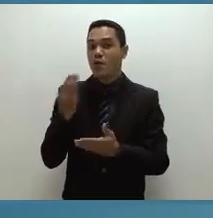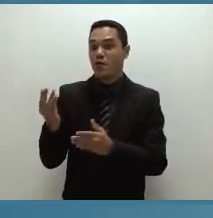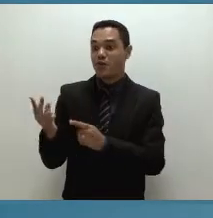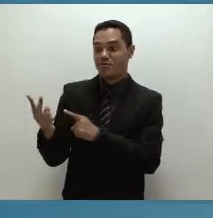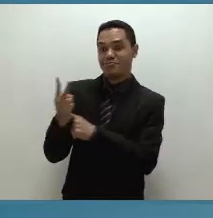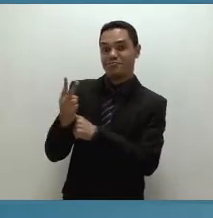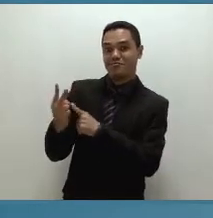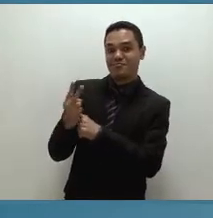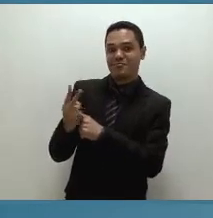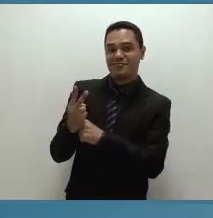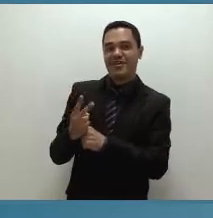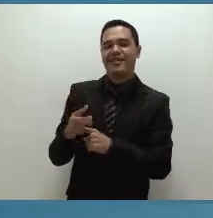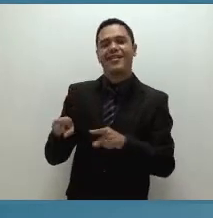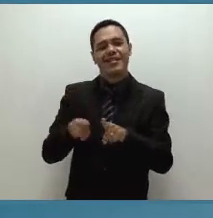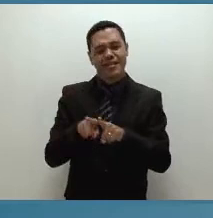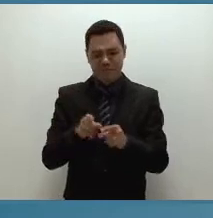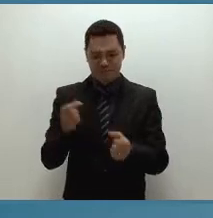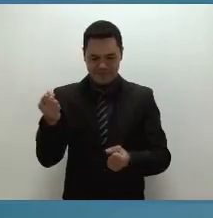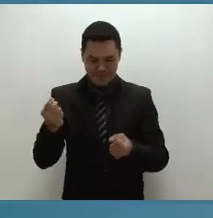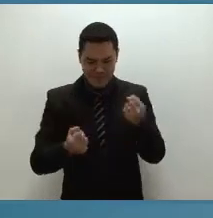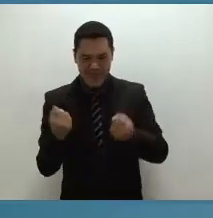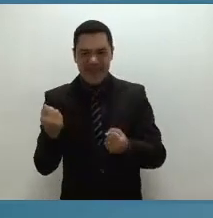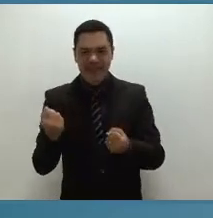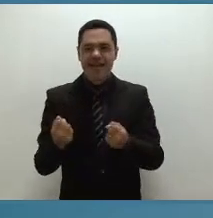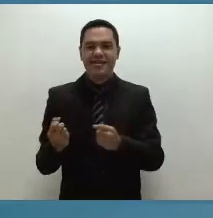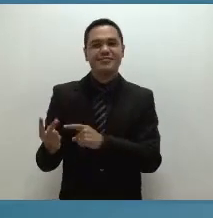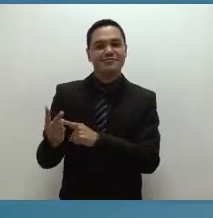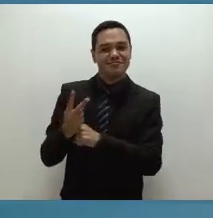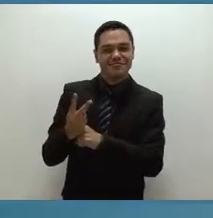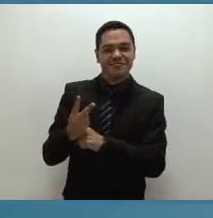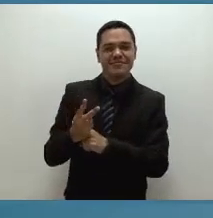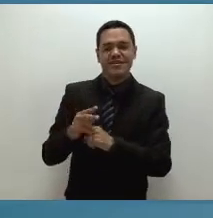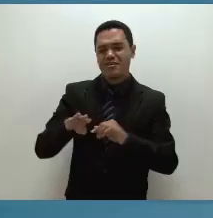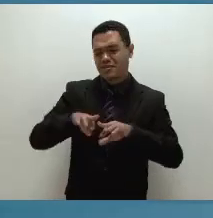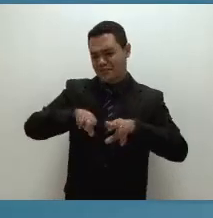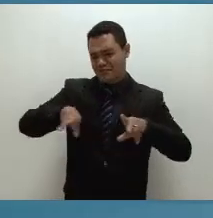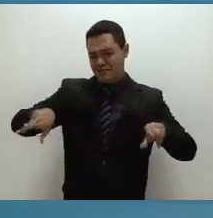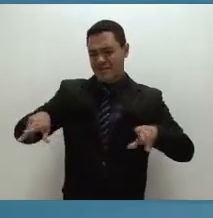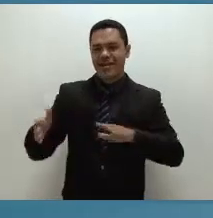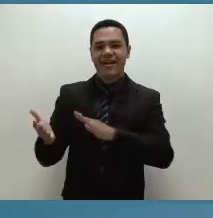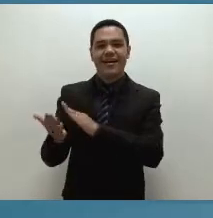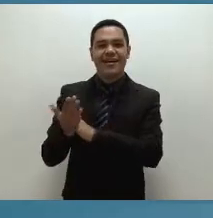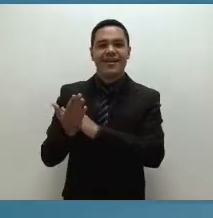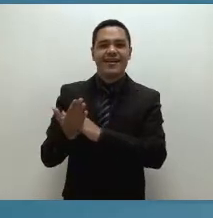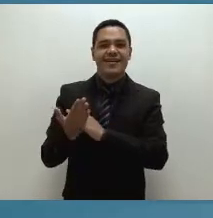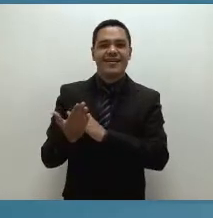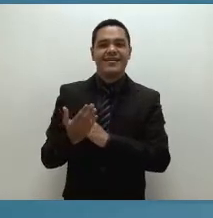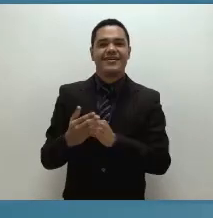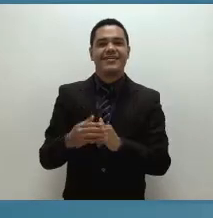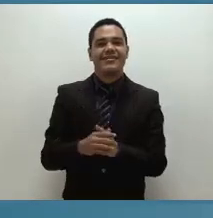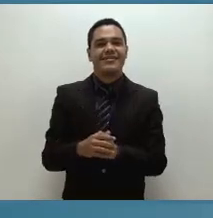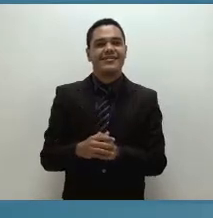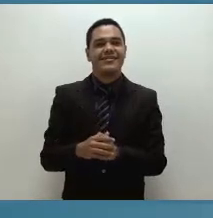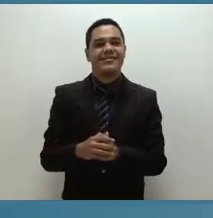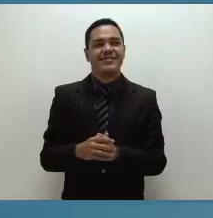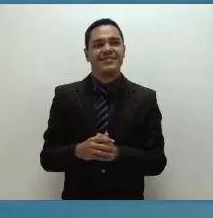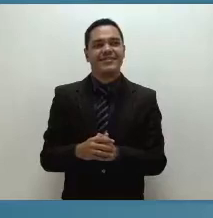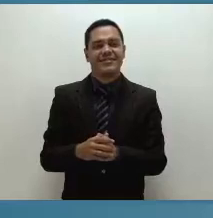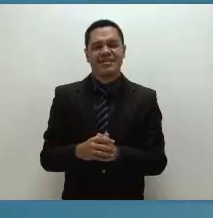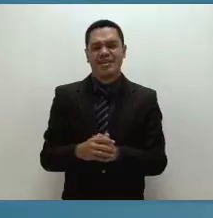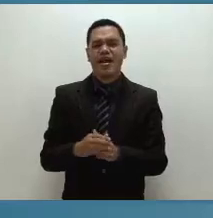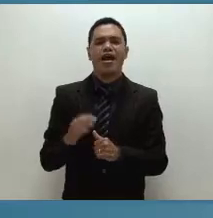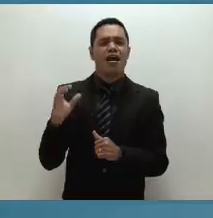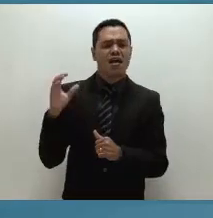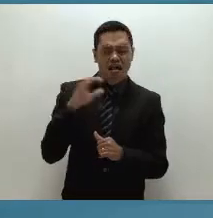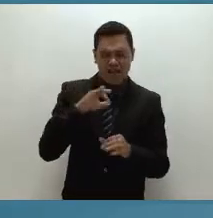meu motorista, Walter Clay, a todos que me ajudaram. Foi uma empreitada, foi bem corrida